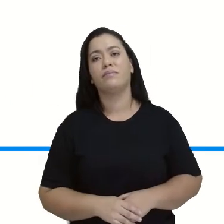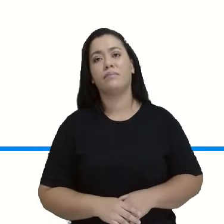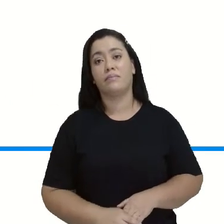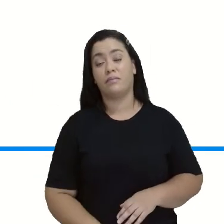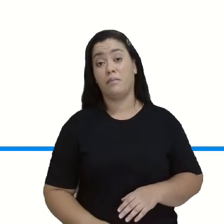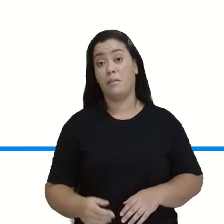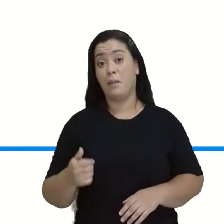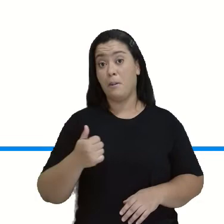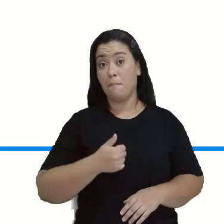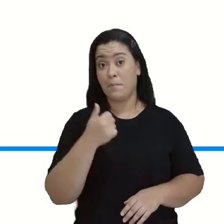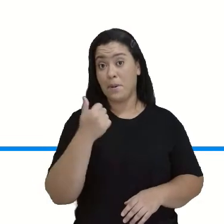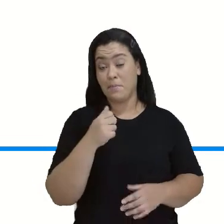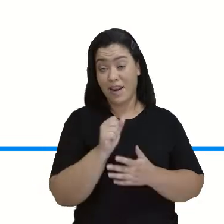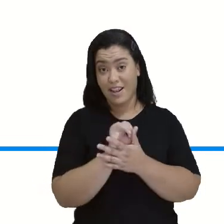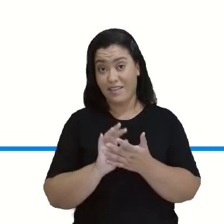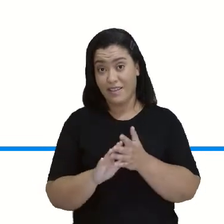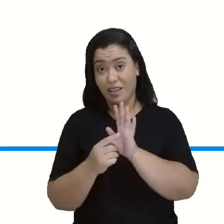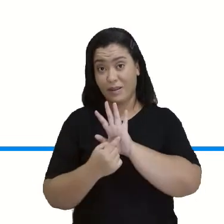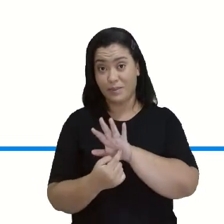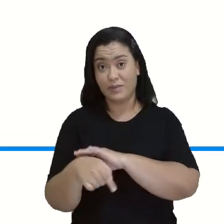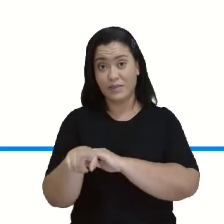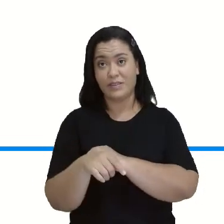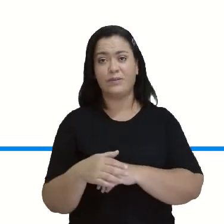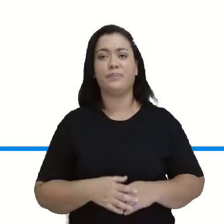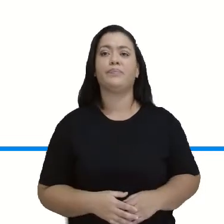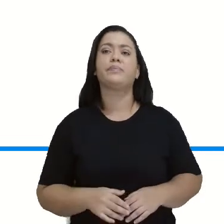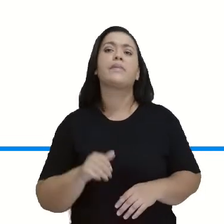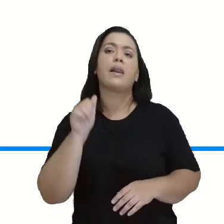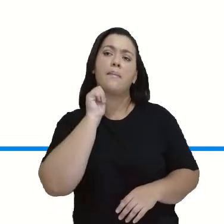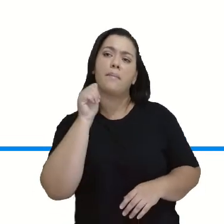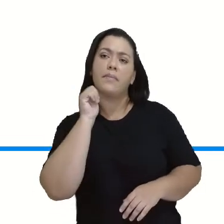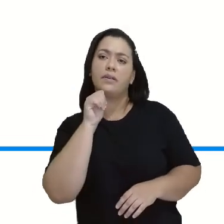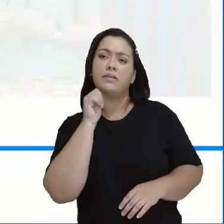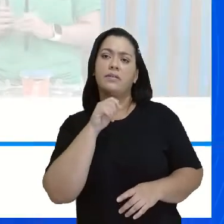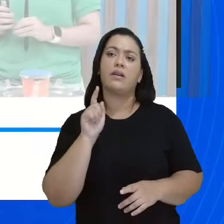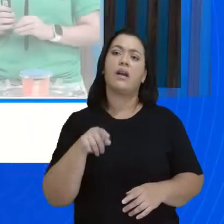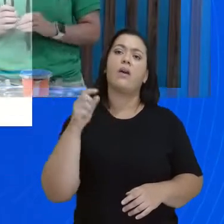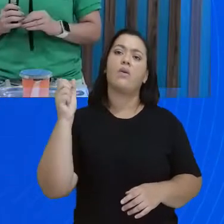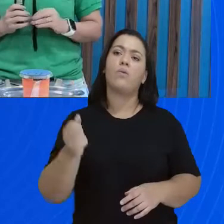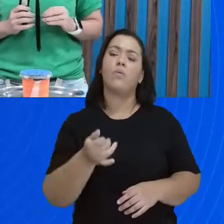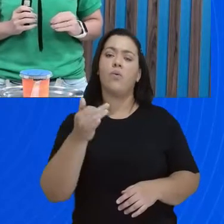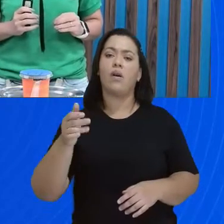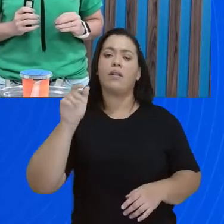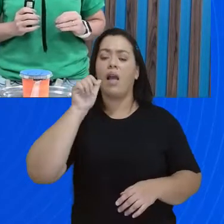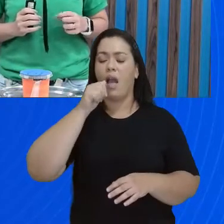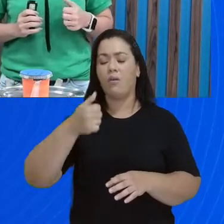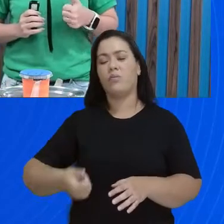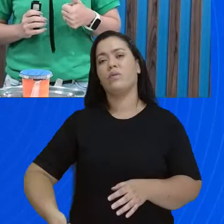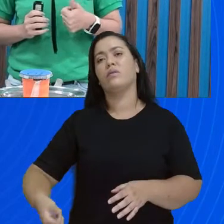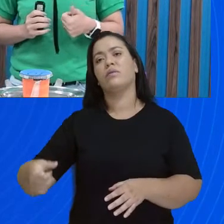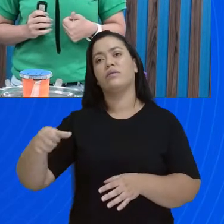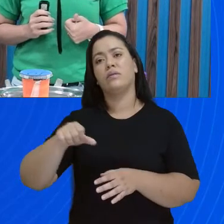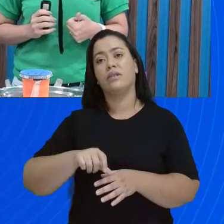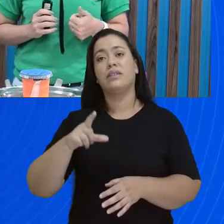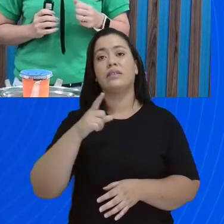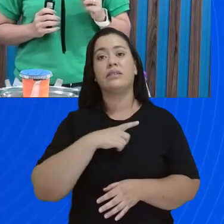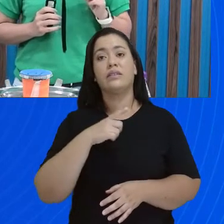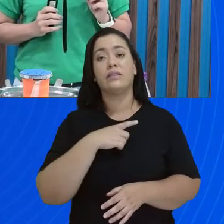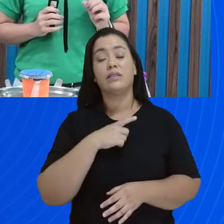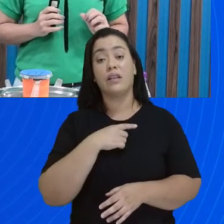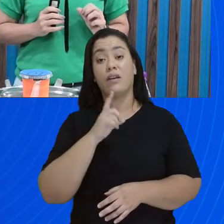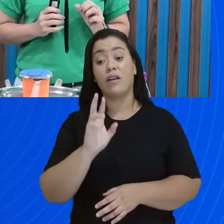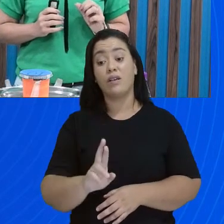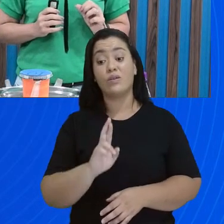Primeira atividade que eu trago para vocês. Amanda mediu a quantidade de água e